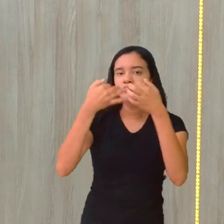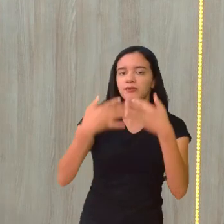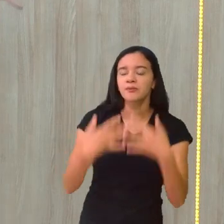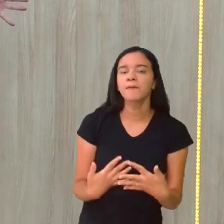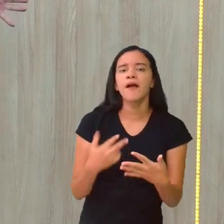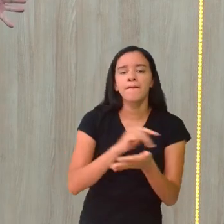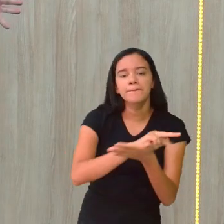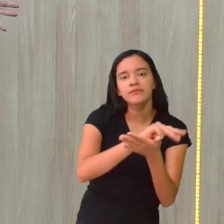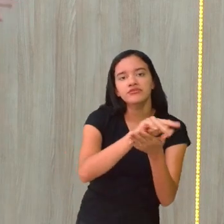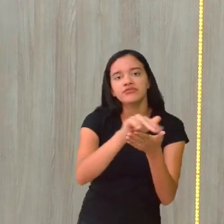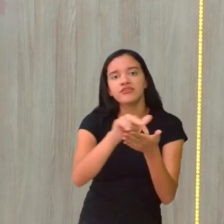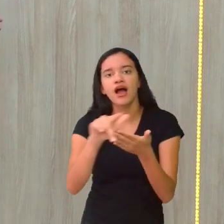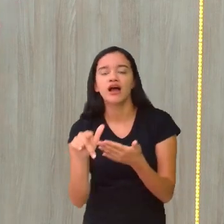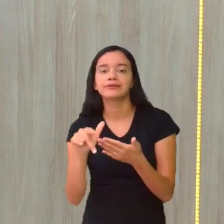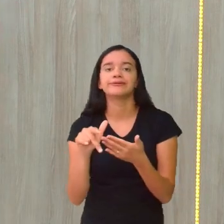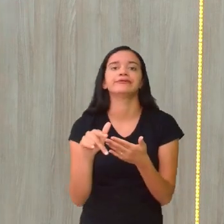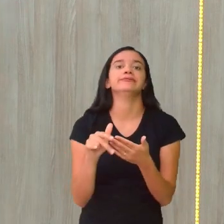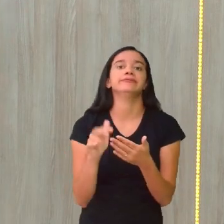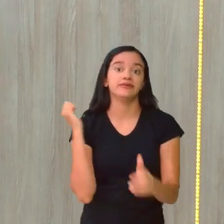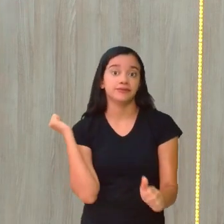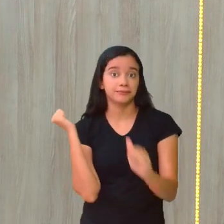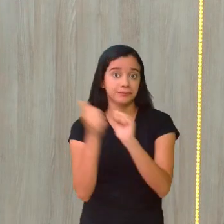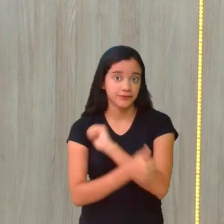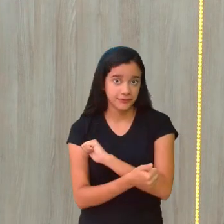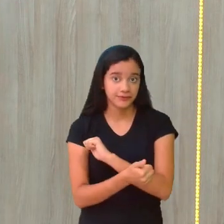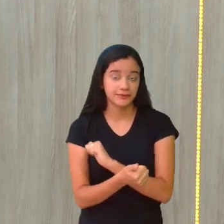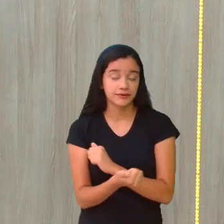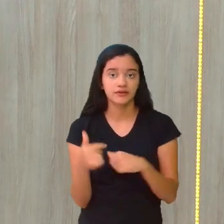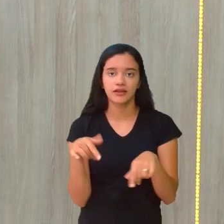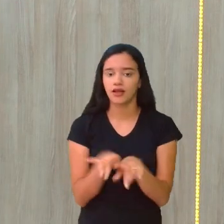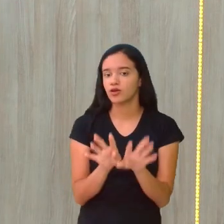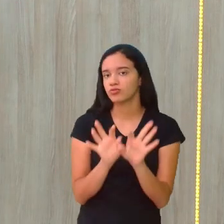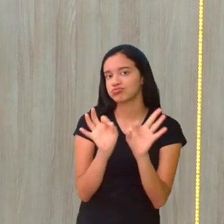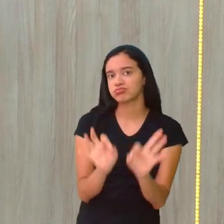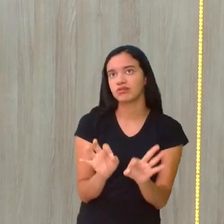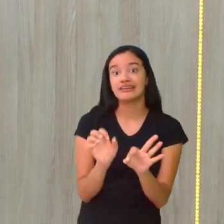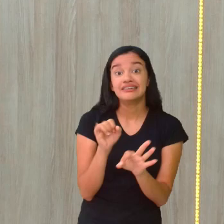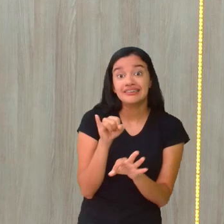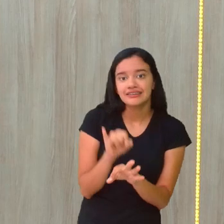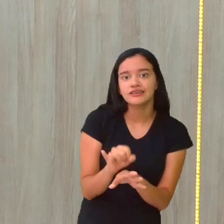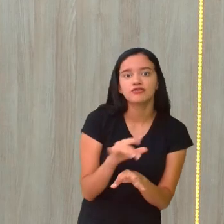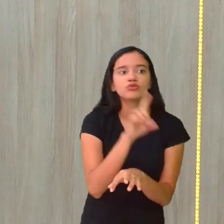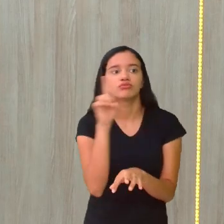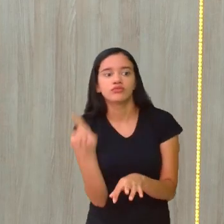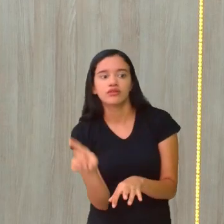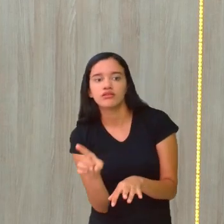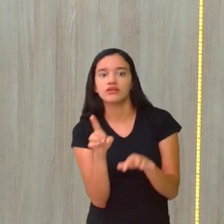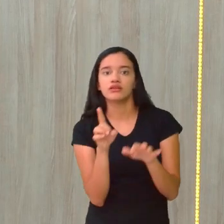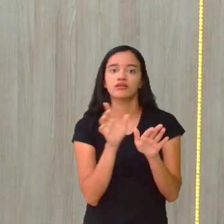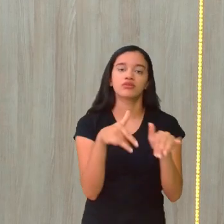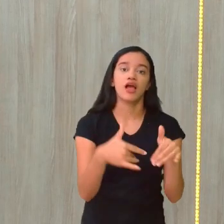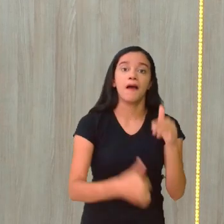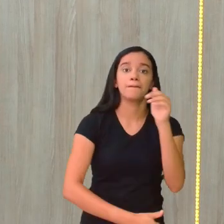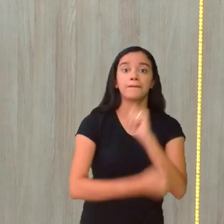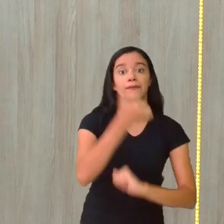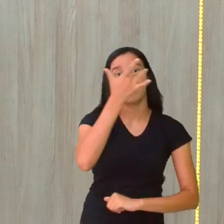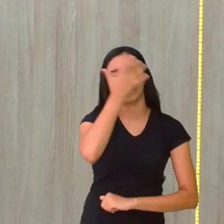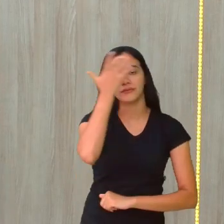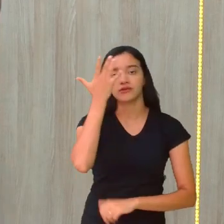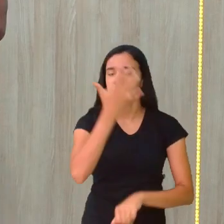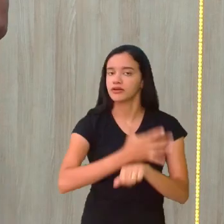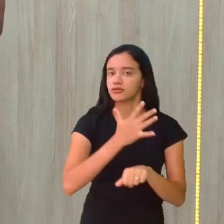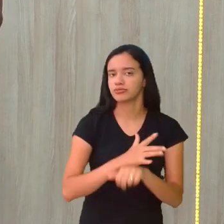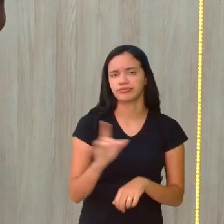de diversas outras modalidades que não tem ao certo, assim, foi no dia tal que a primeira pessoa